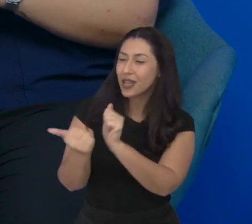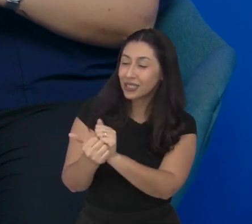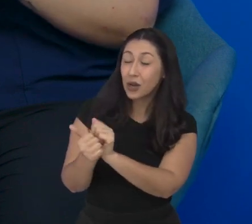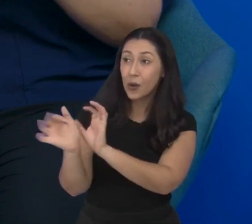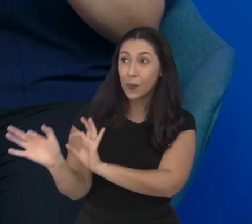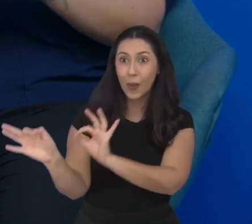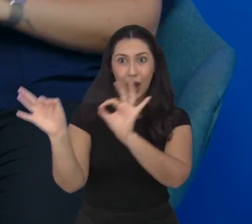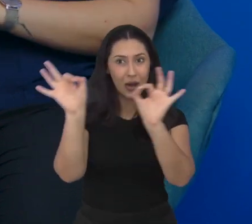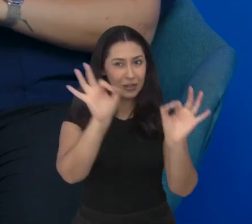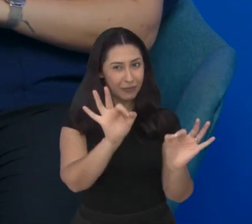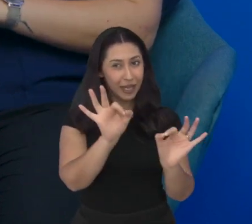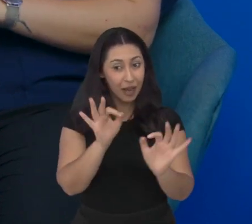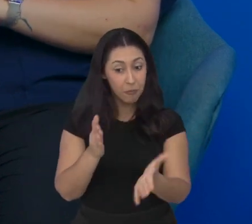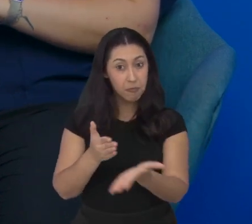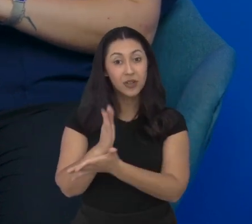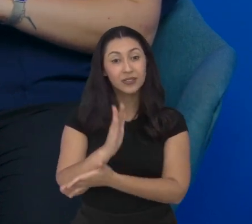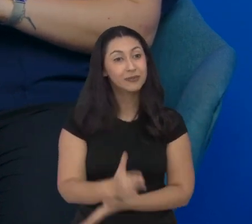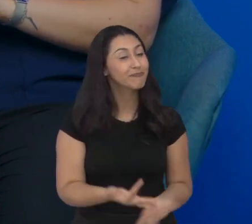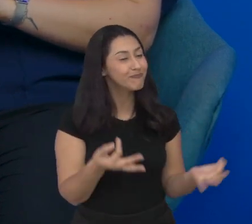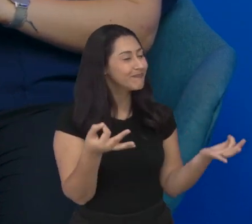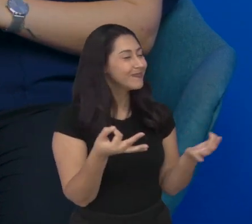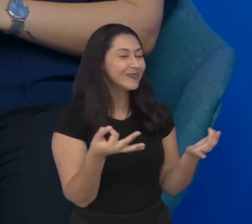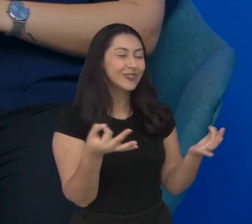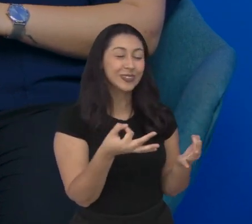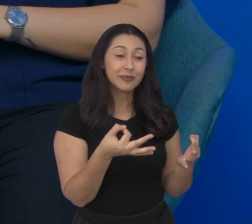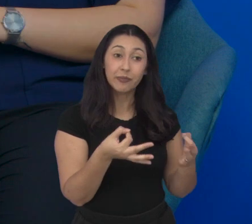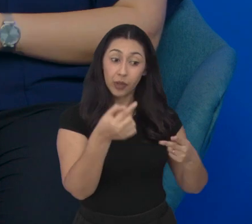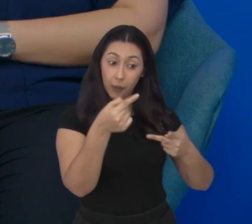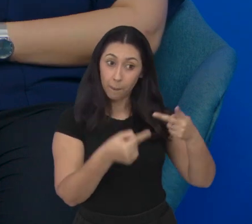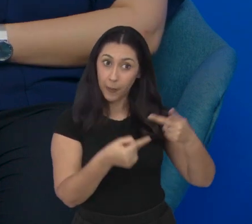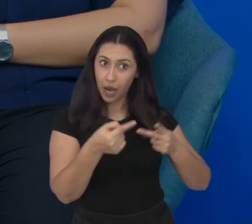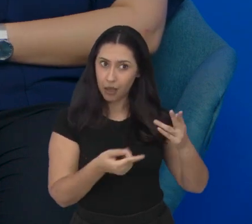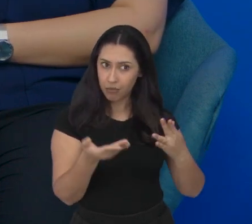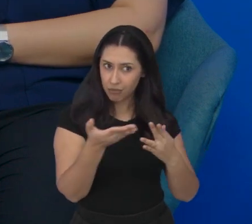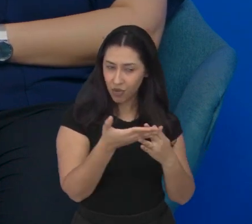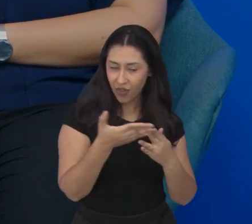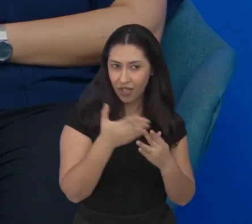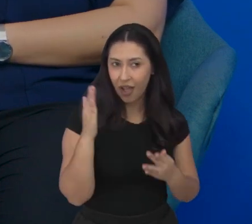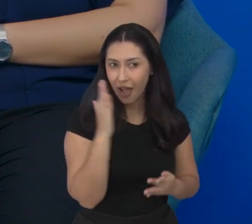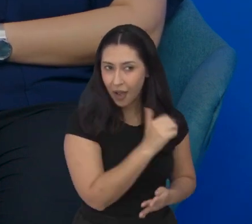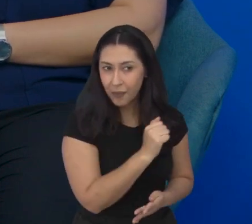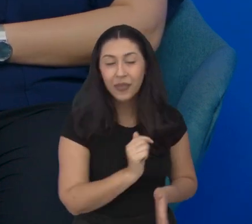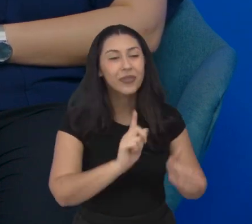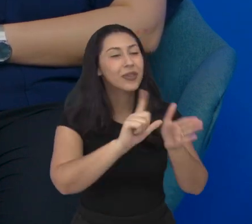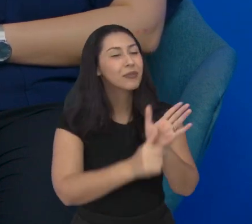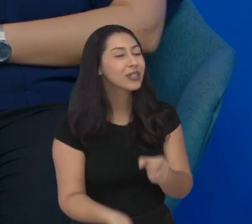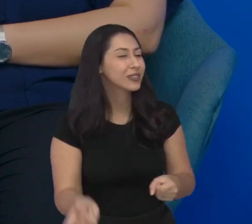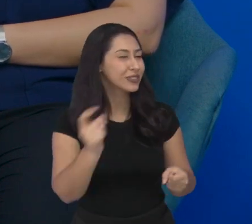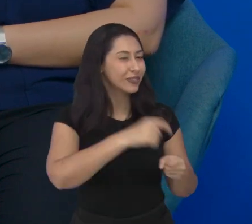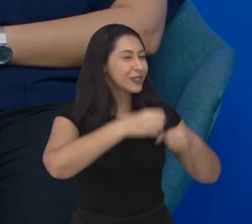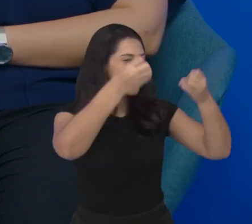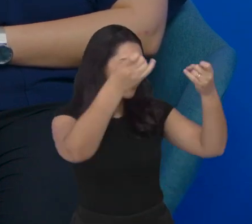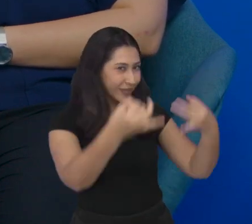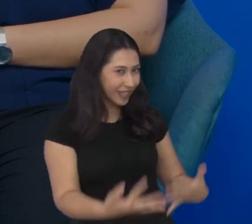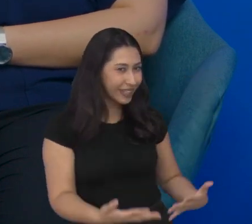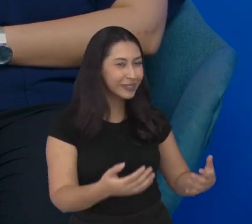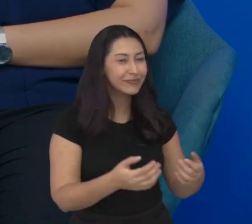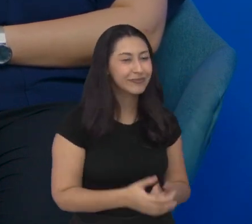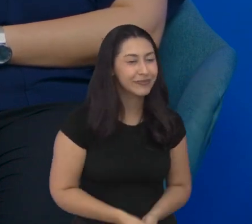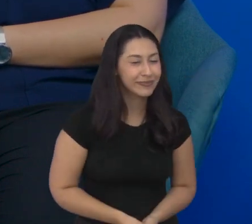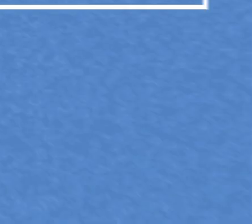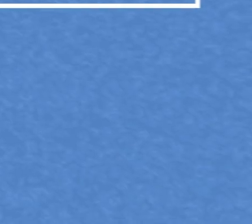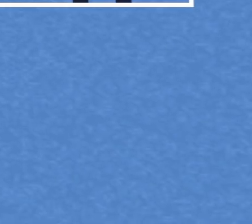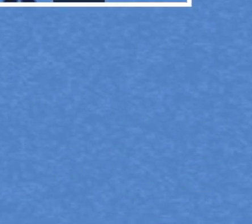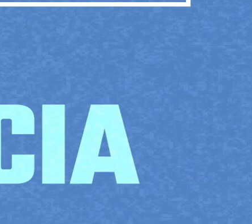mudanças e acompanhar até a aprovação. Perfeito. Bom, Sobre Política faz um rápido intervalo, mas a gente ainda volta para falar mais desse